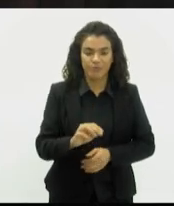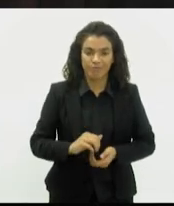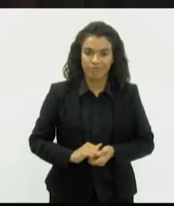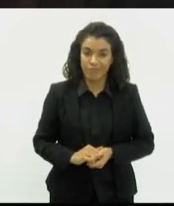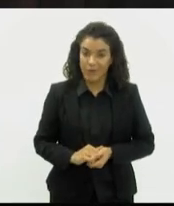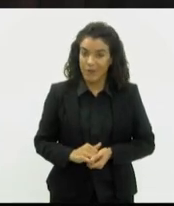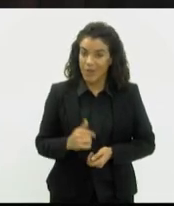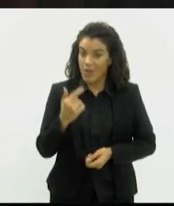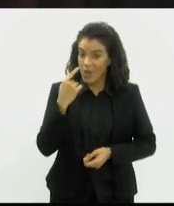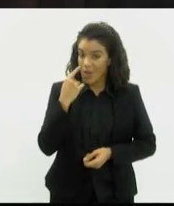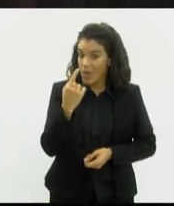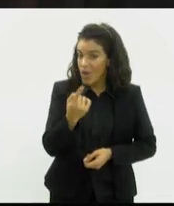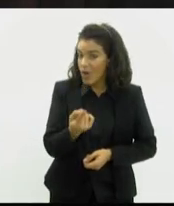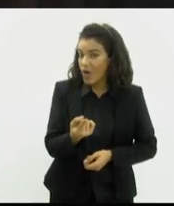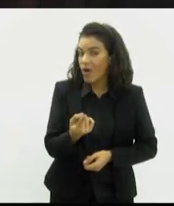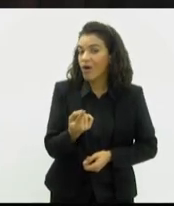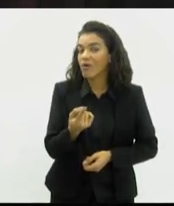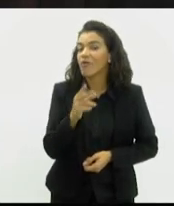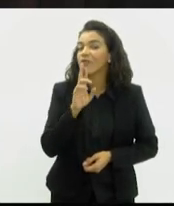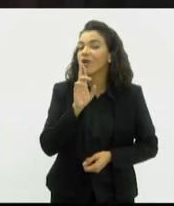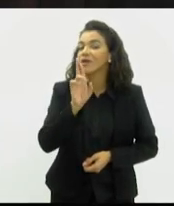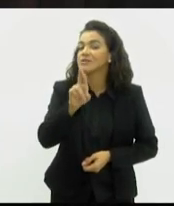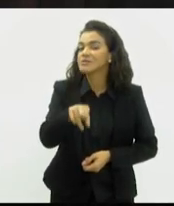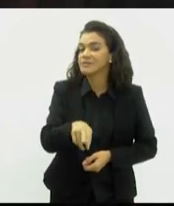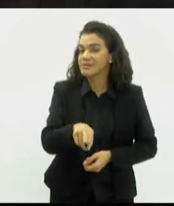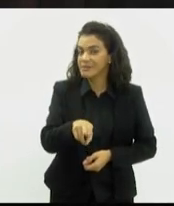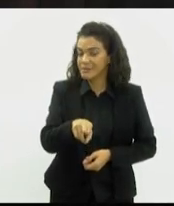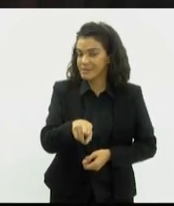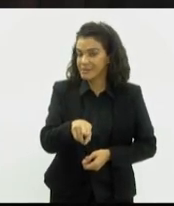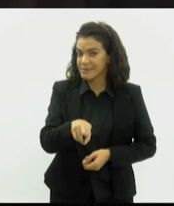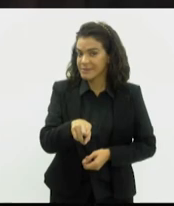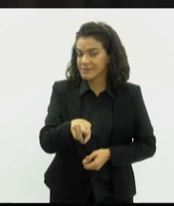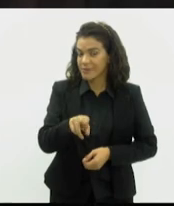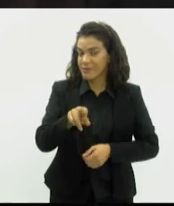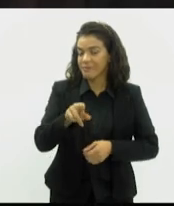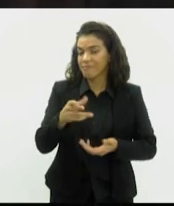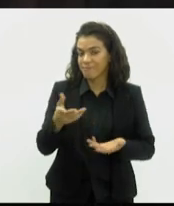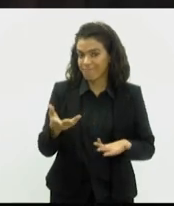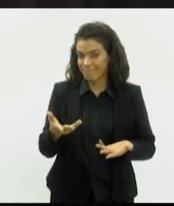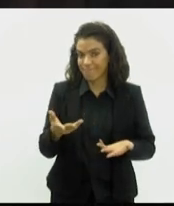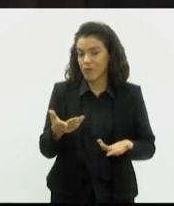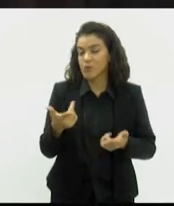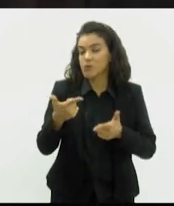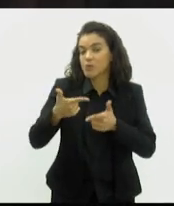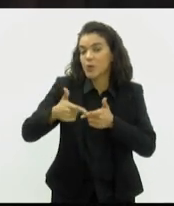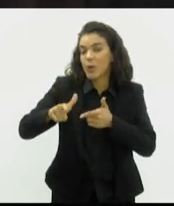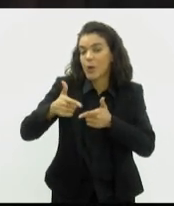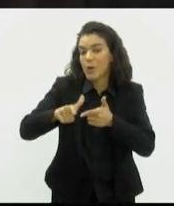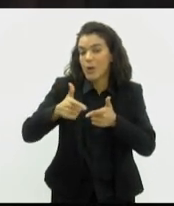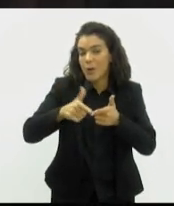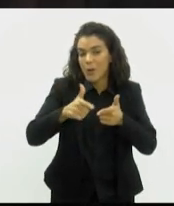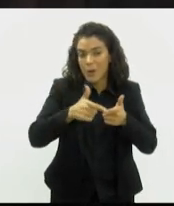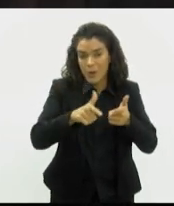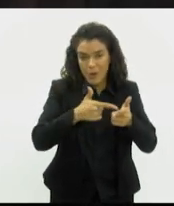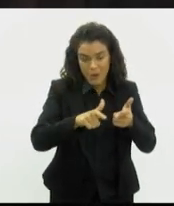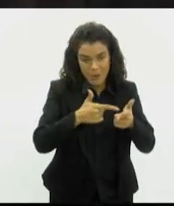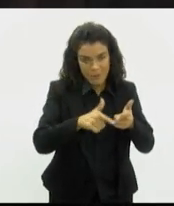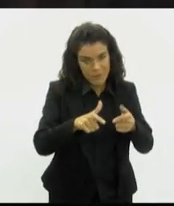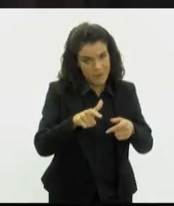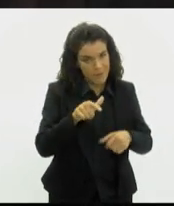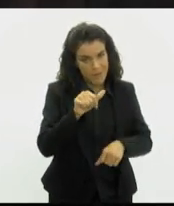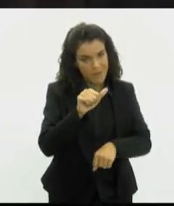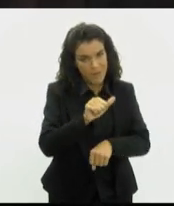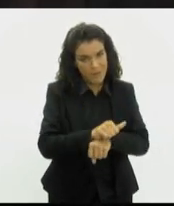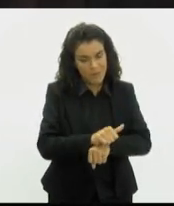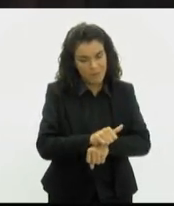os resultados foram claros, mas as mazelas não param de